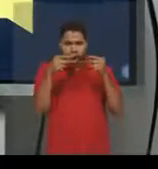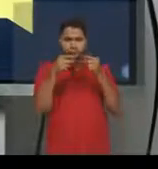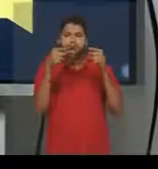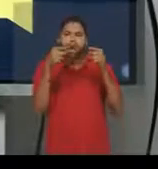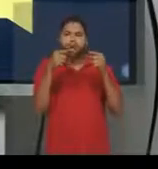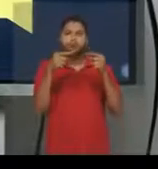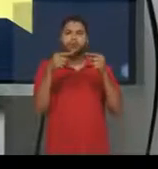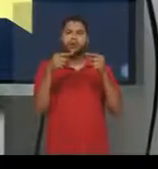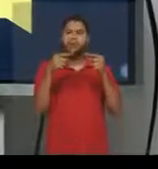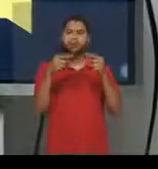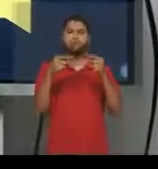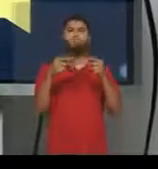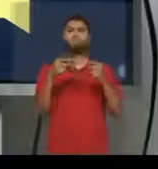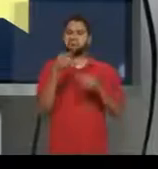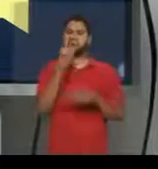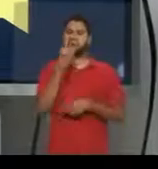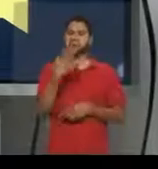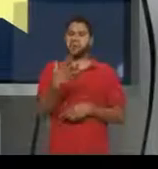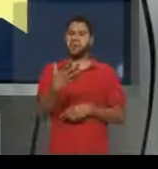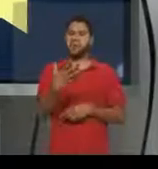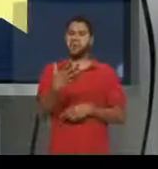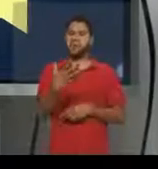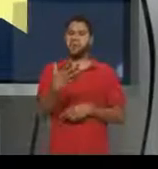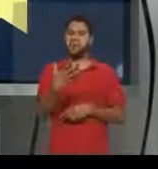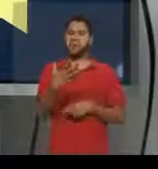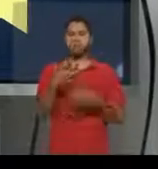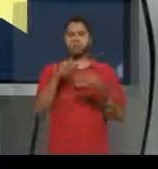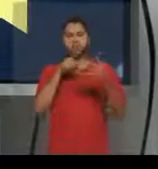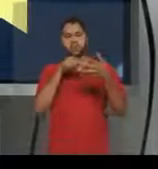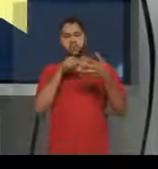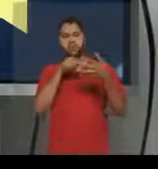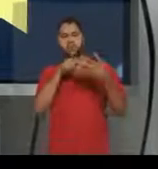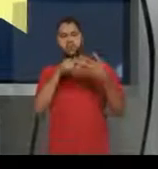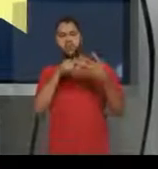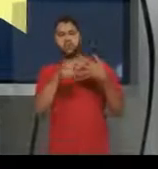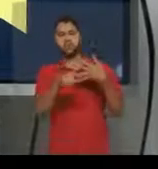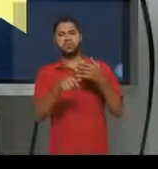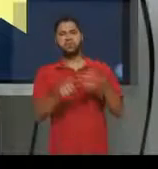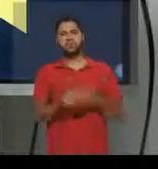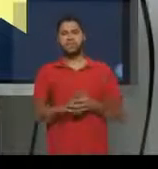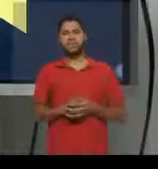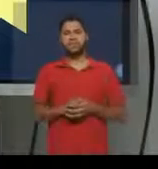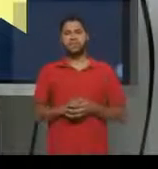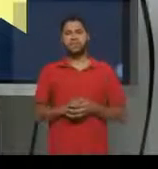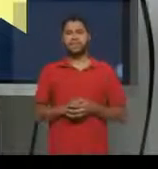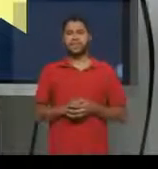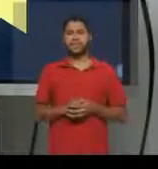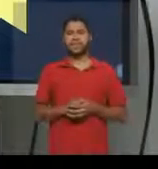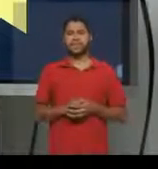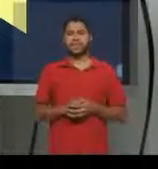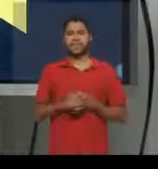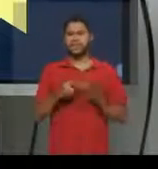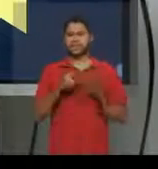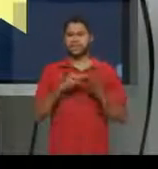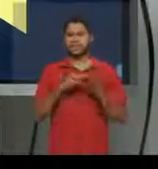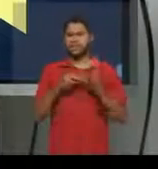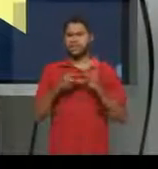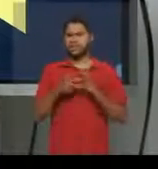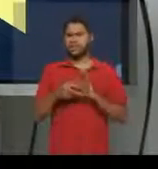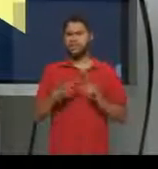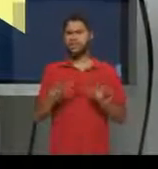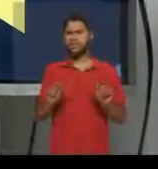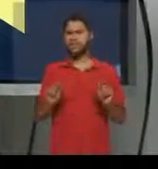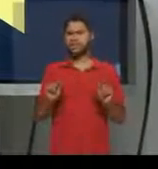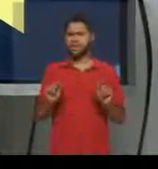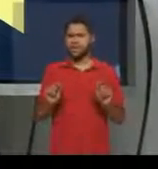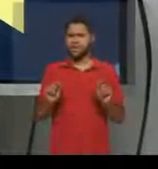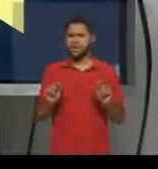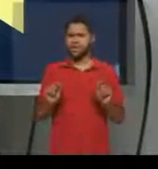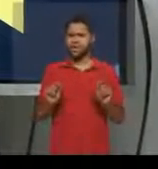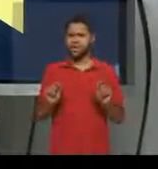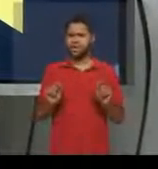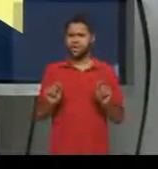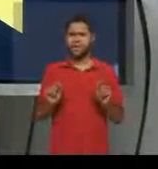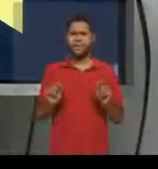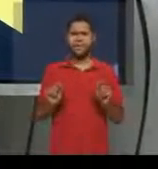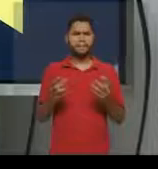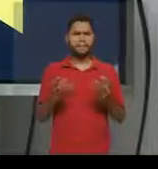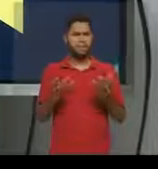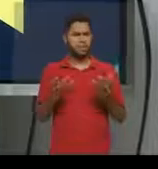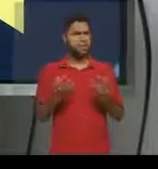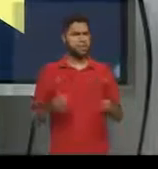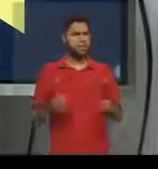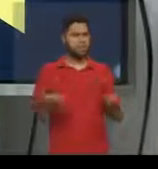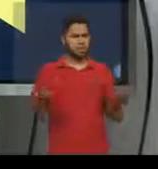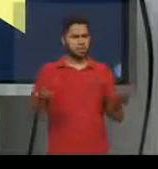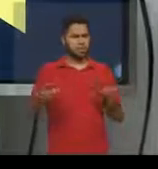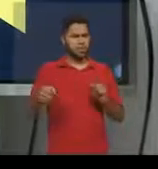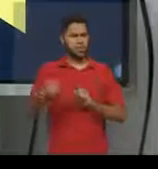você é considerado bom e aí você pode passar. Quer dizer que, para eu ser aceito hoje